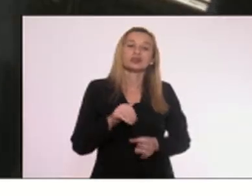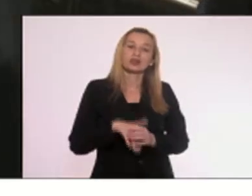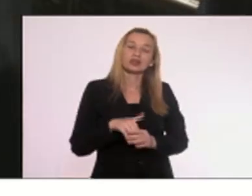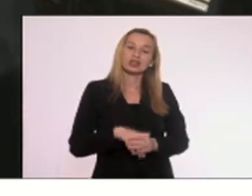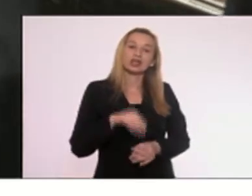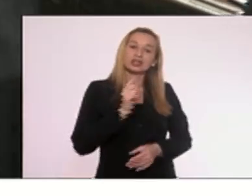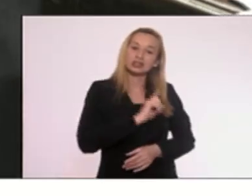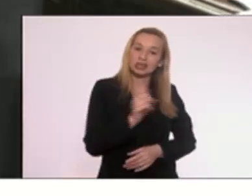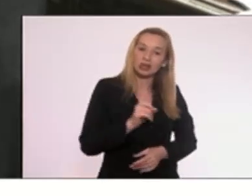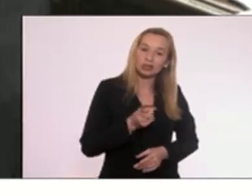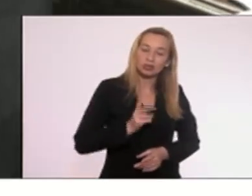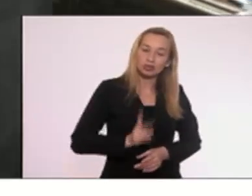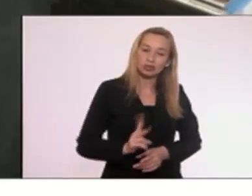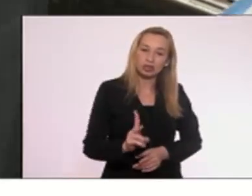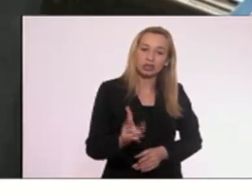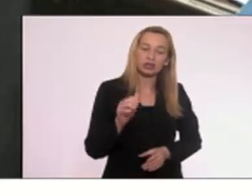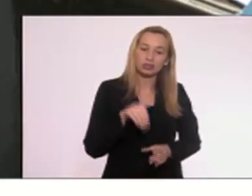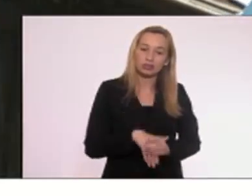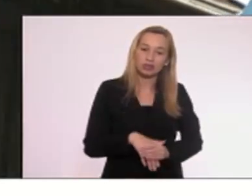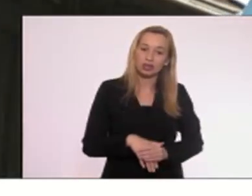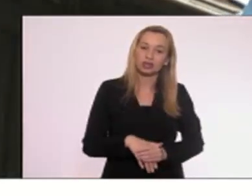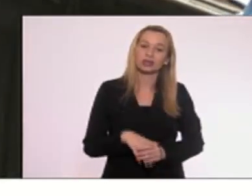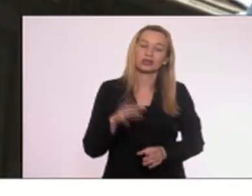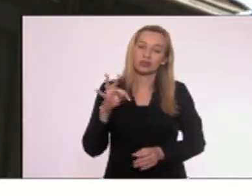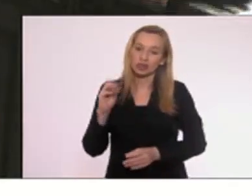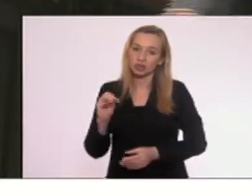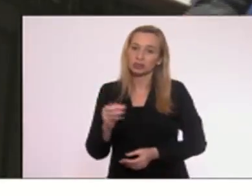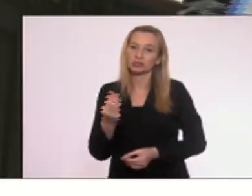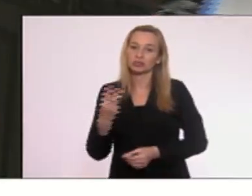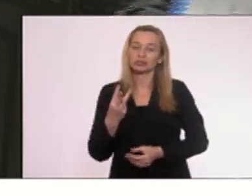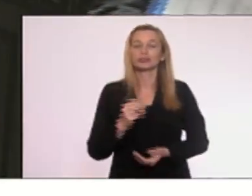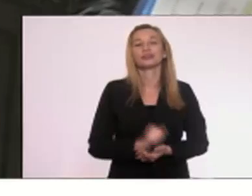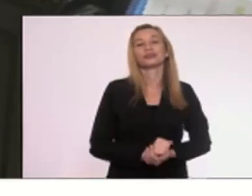mantendo o veto das 3 proposições.